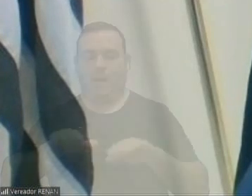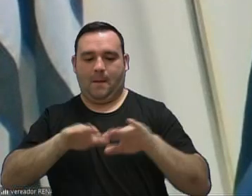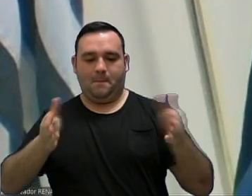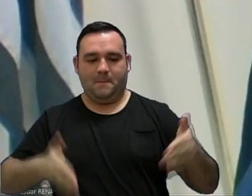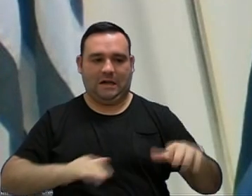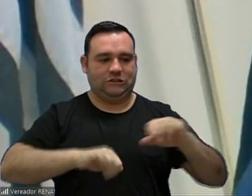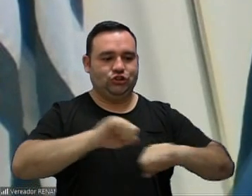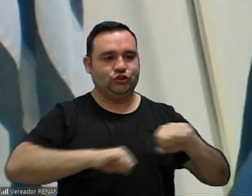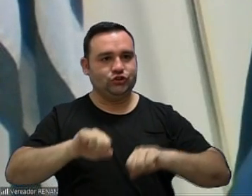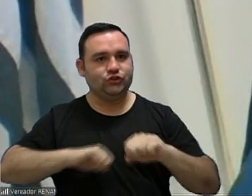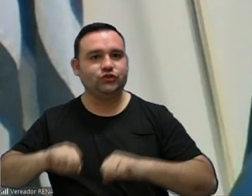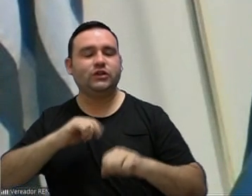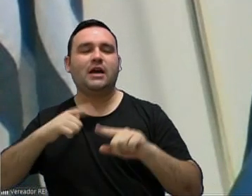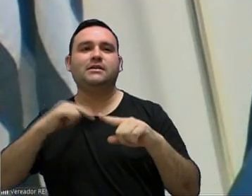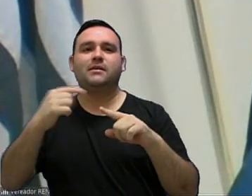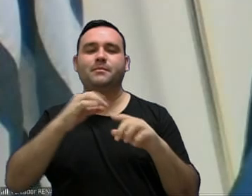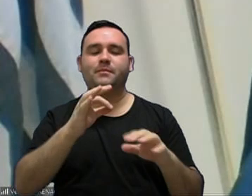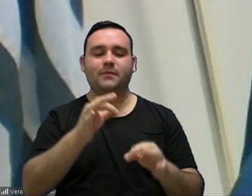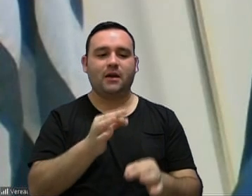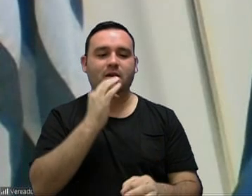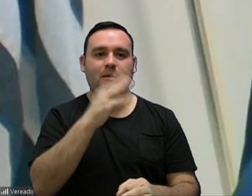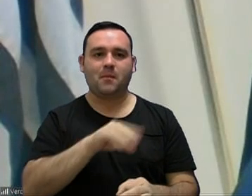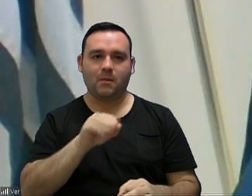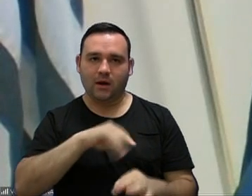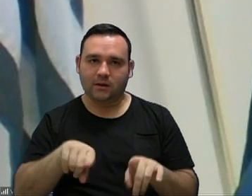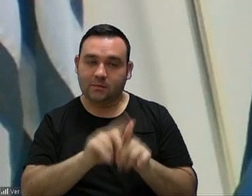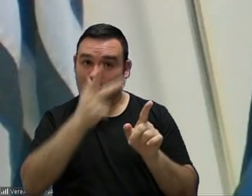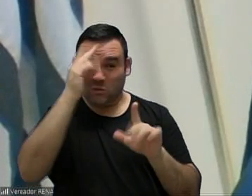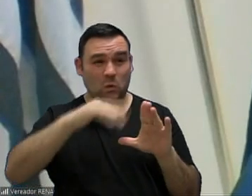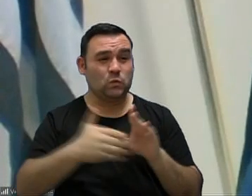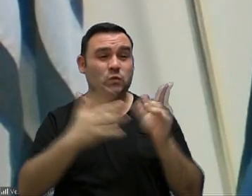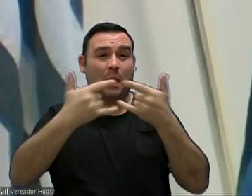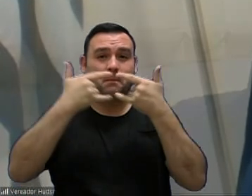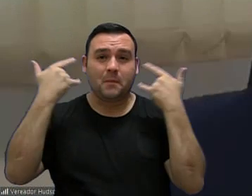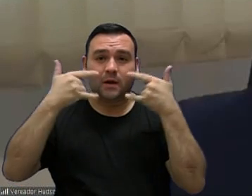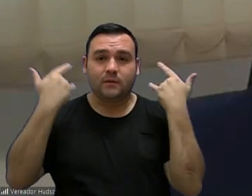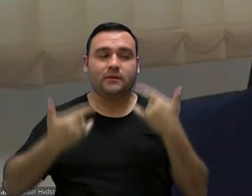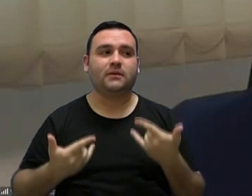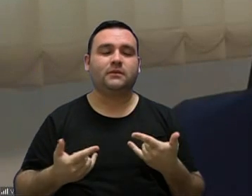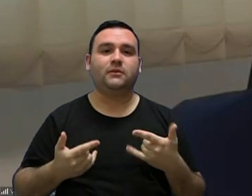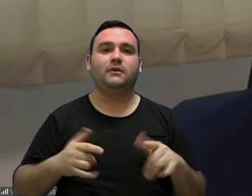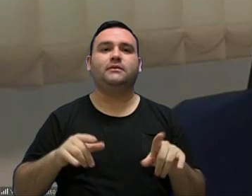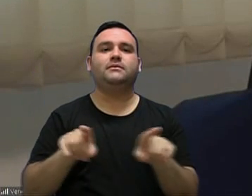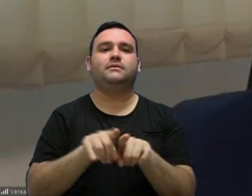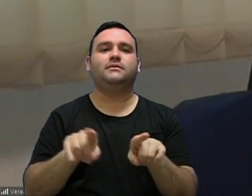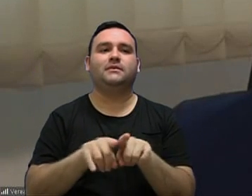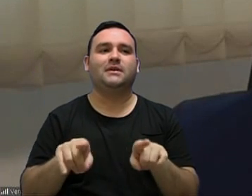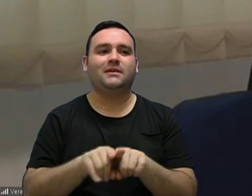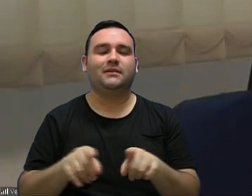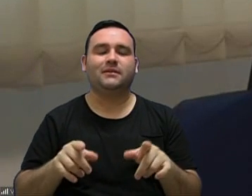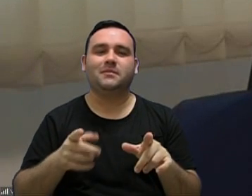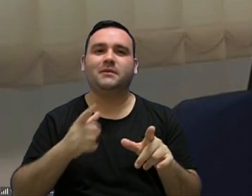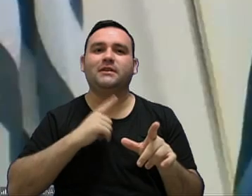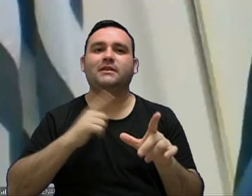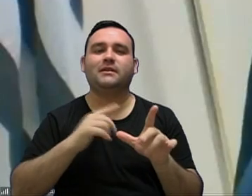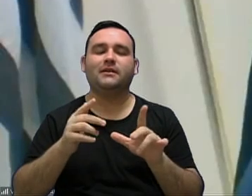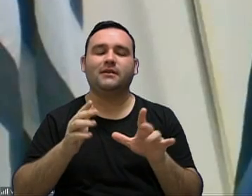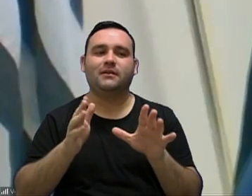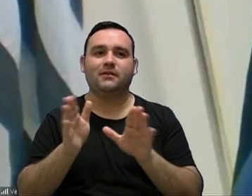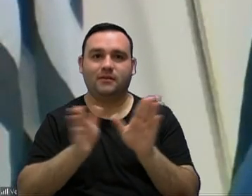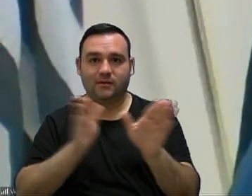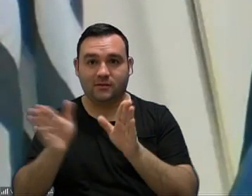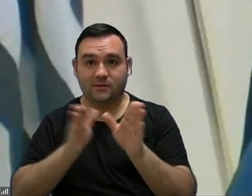mesas, os microfones, todo mundo de máscara, com acesso da